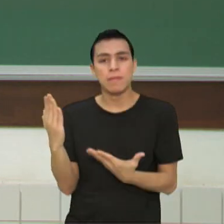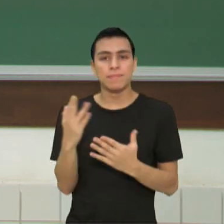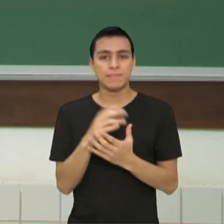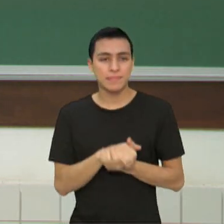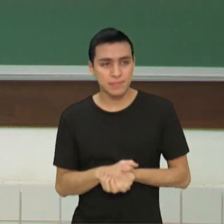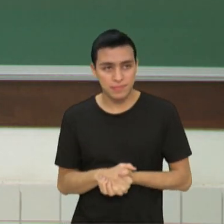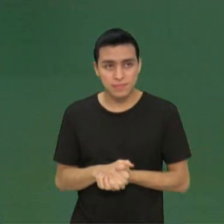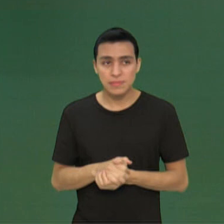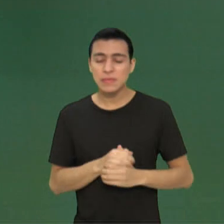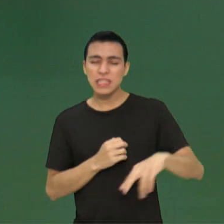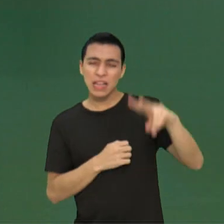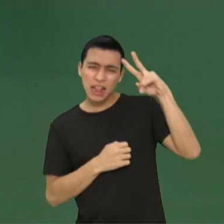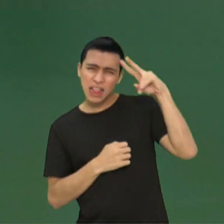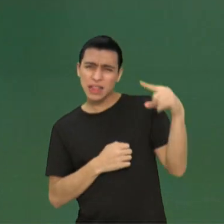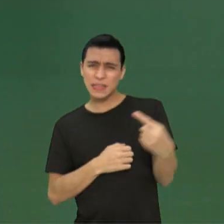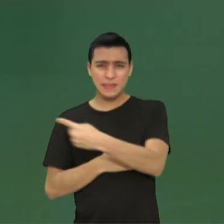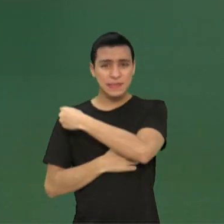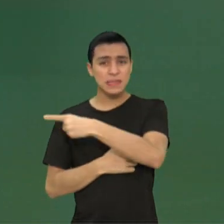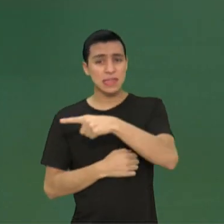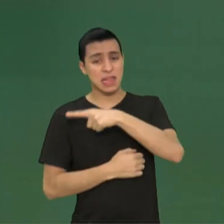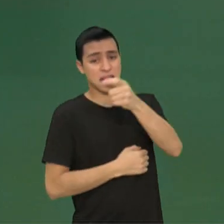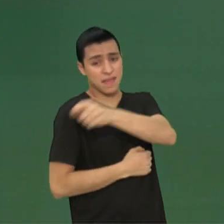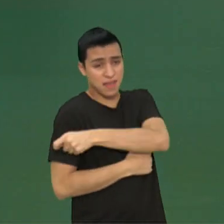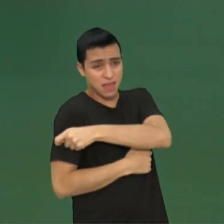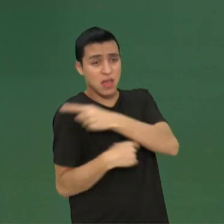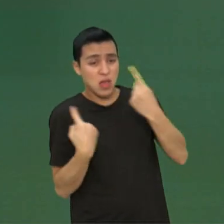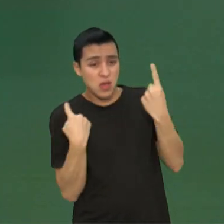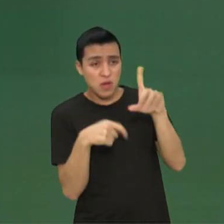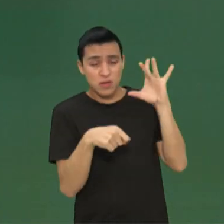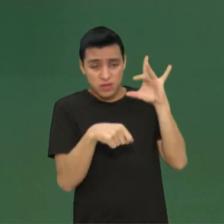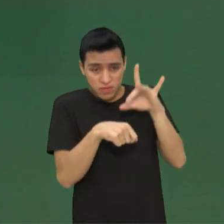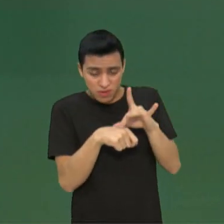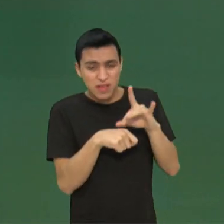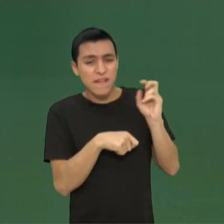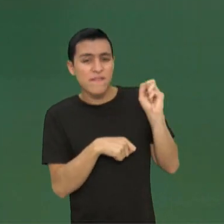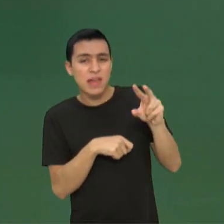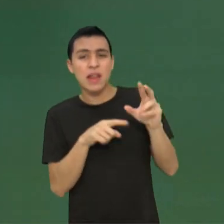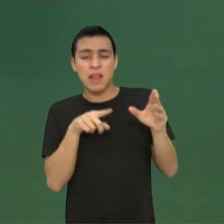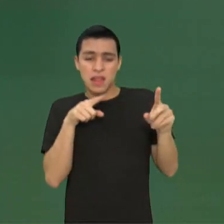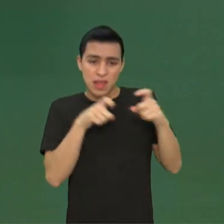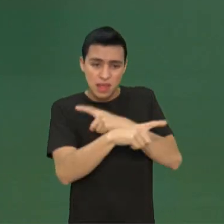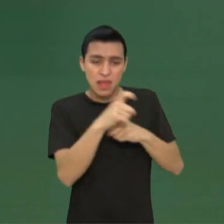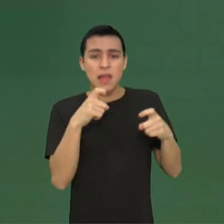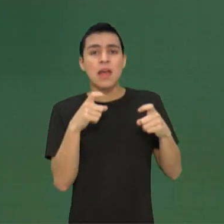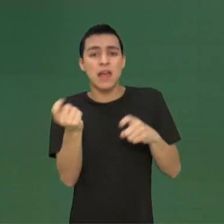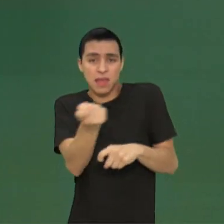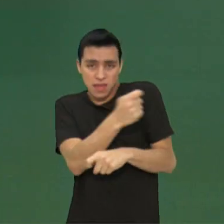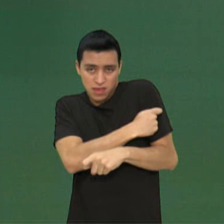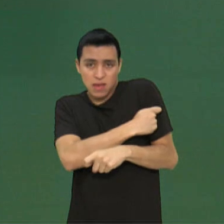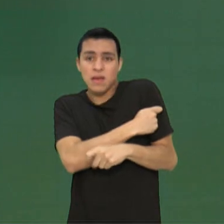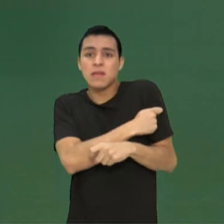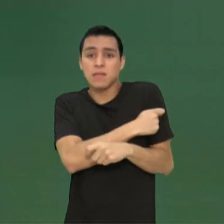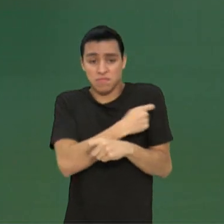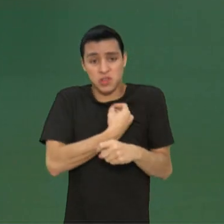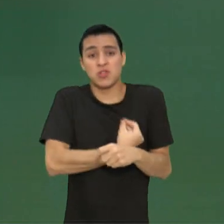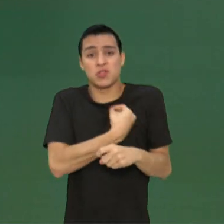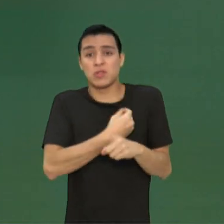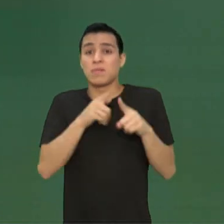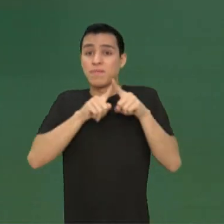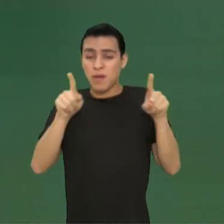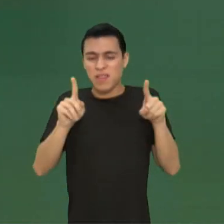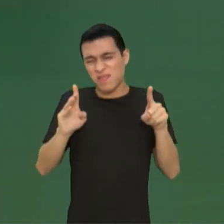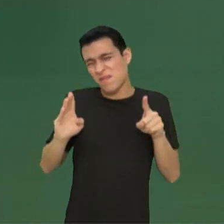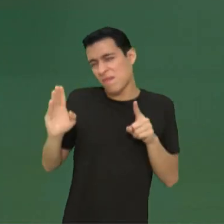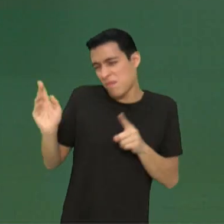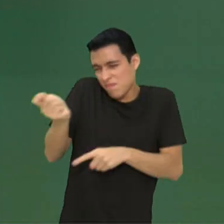Lembrando aqui a história. Tem vacina contra a doença viral bacteriana, é uma imunização ativa, porém artificial, né?